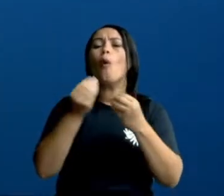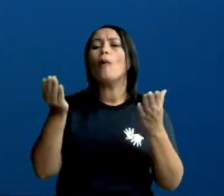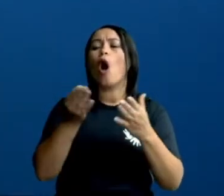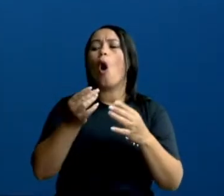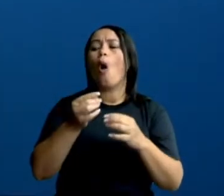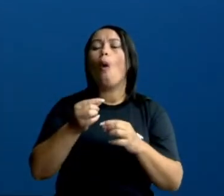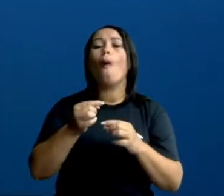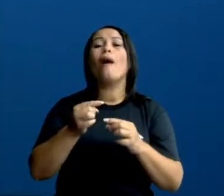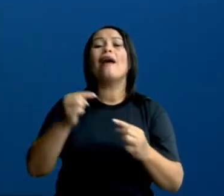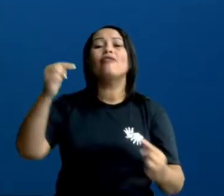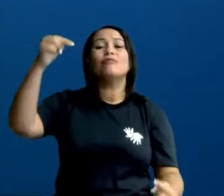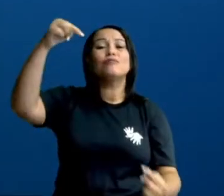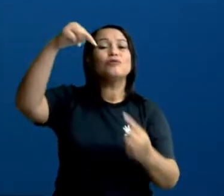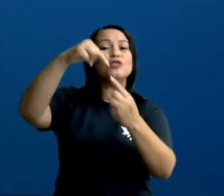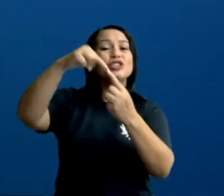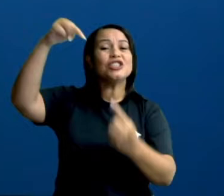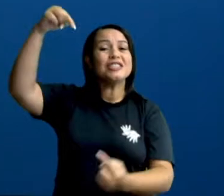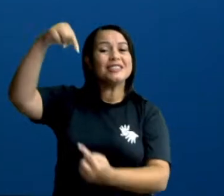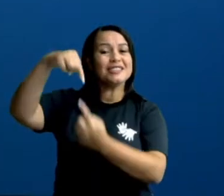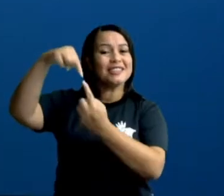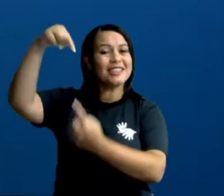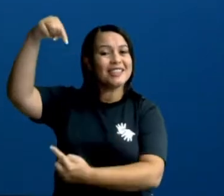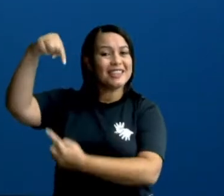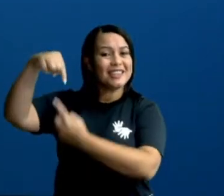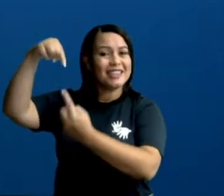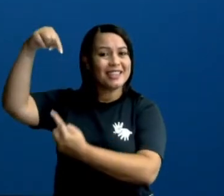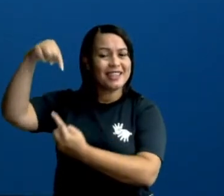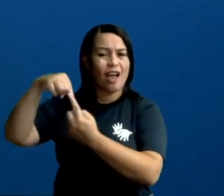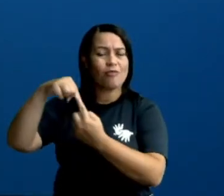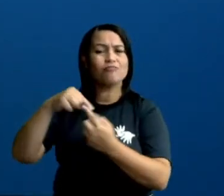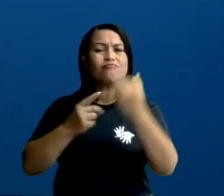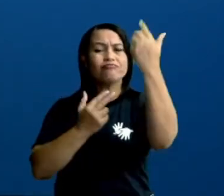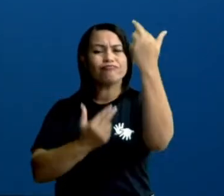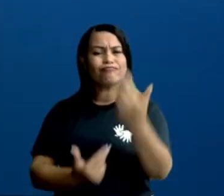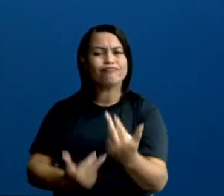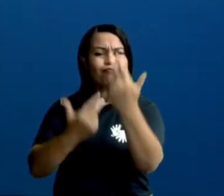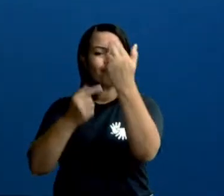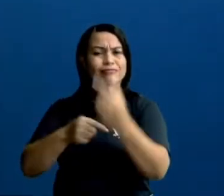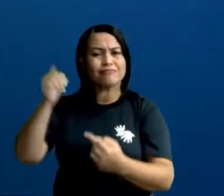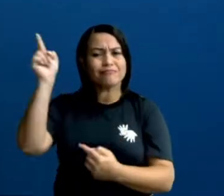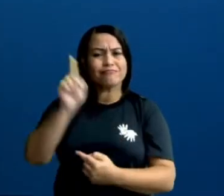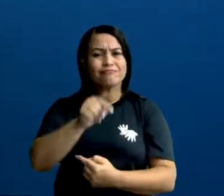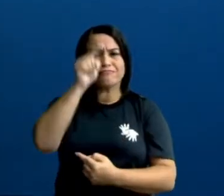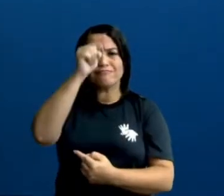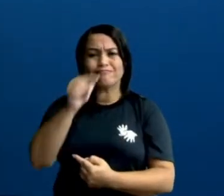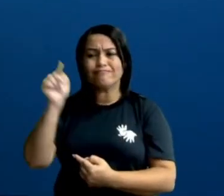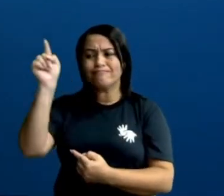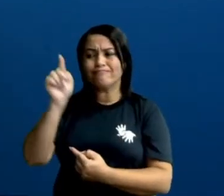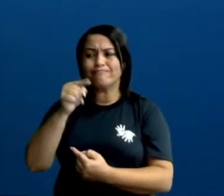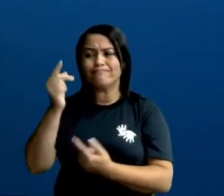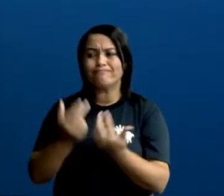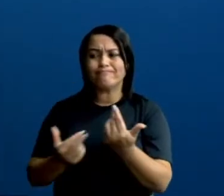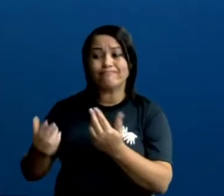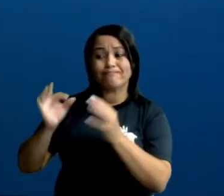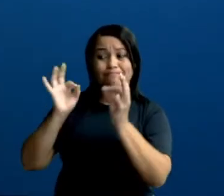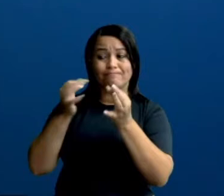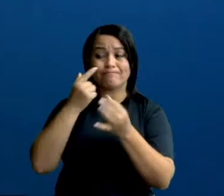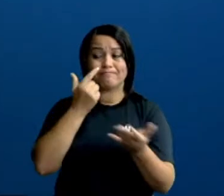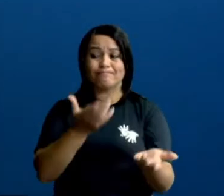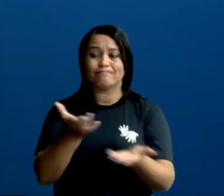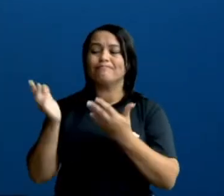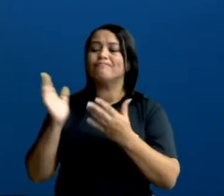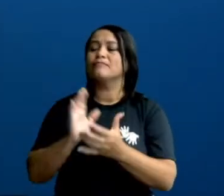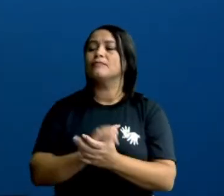ligar as figuras espaciais às figuras do nosso dia a dia, tá certo? Então vamos